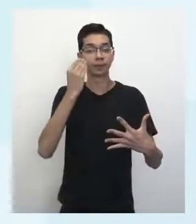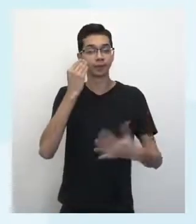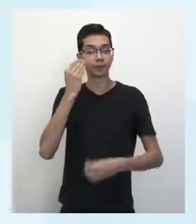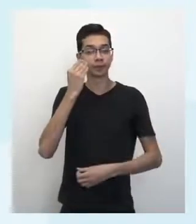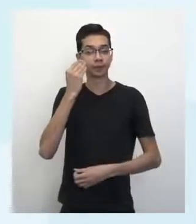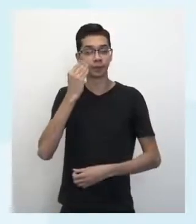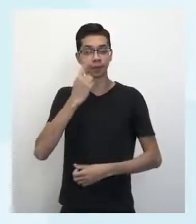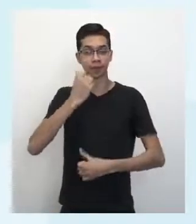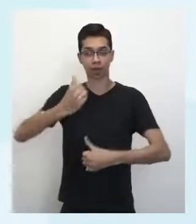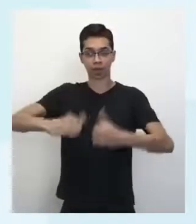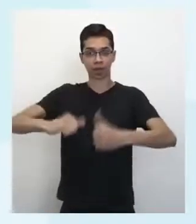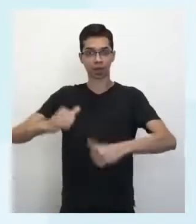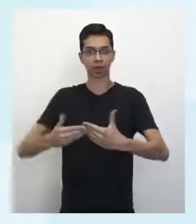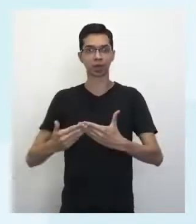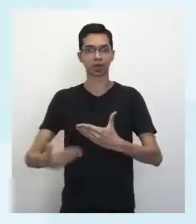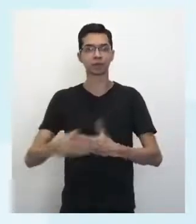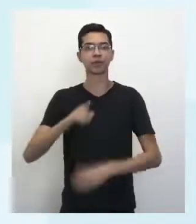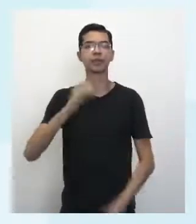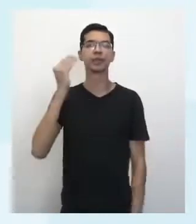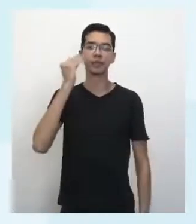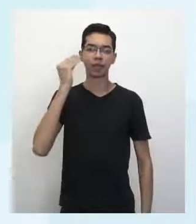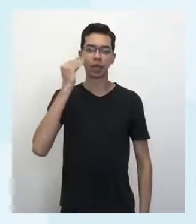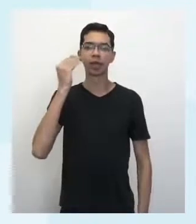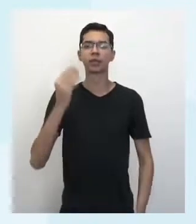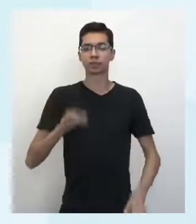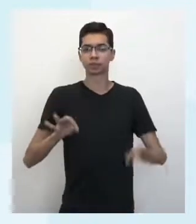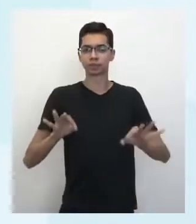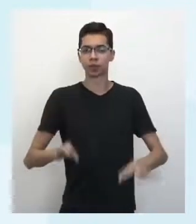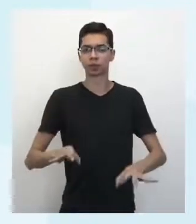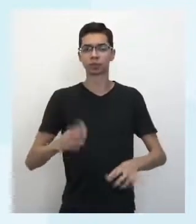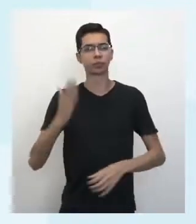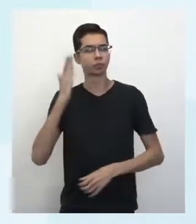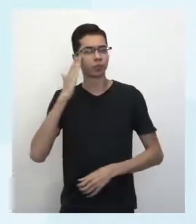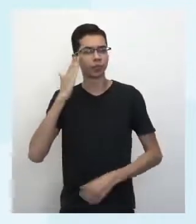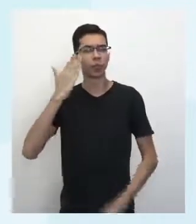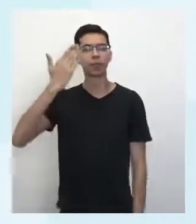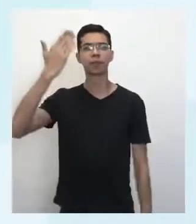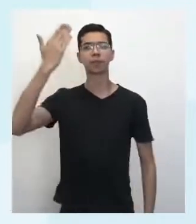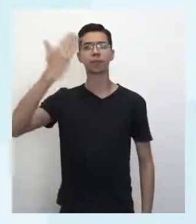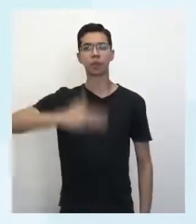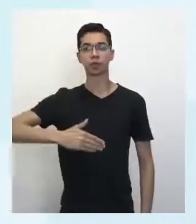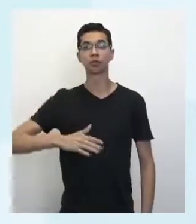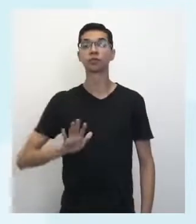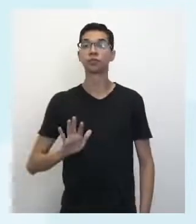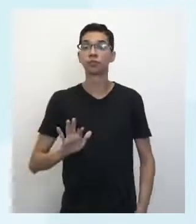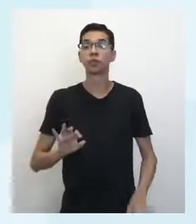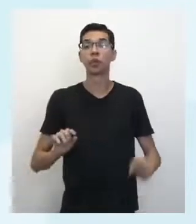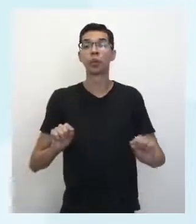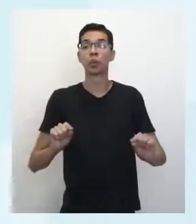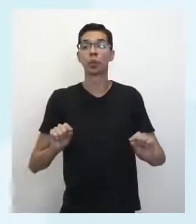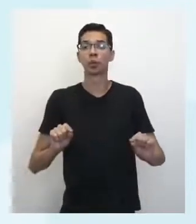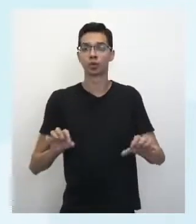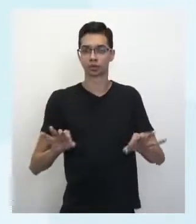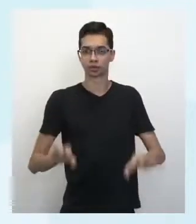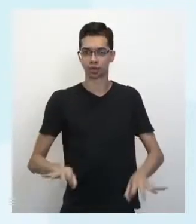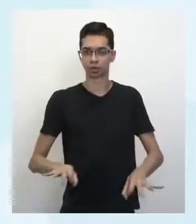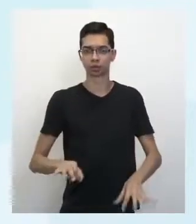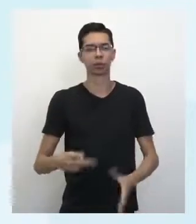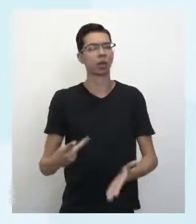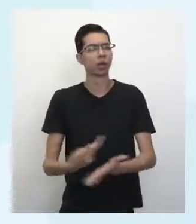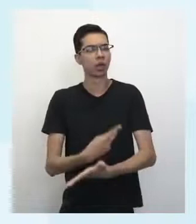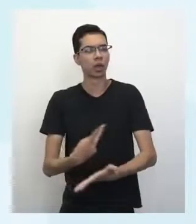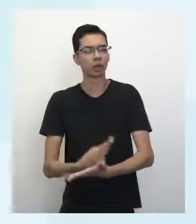gente tenta, através de experimentos, comprovar se a nossa hipótese está correta ou não. Se a nossa hipótese, então,